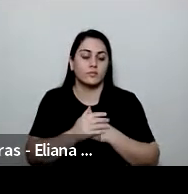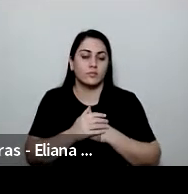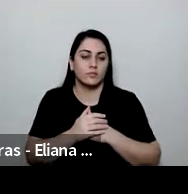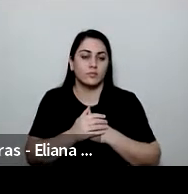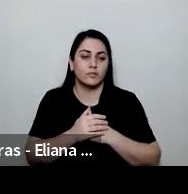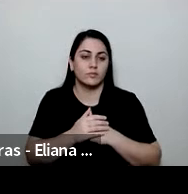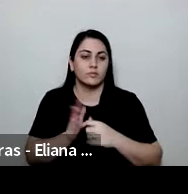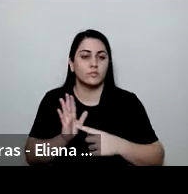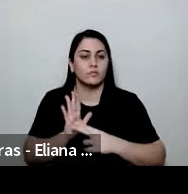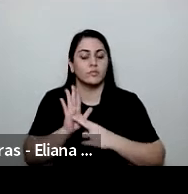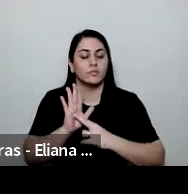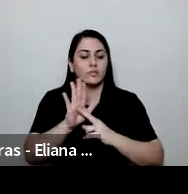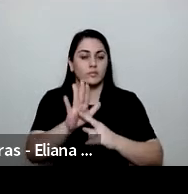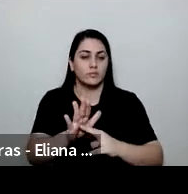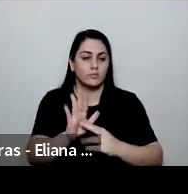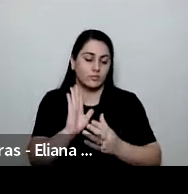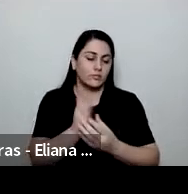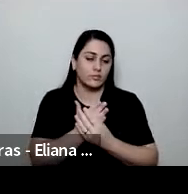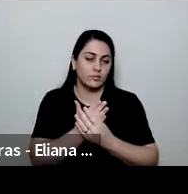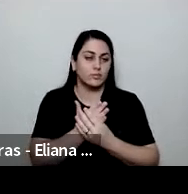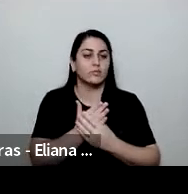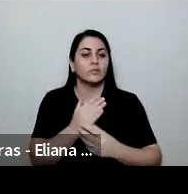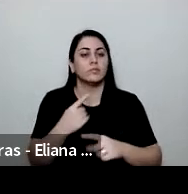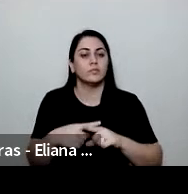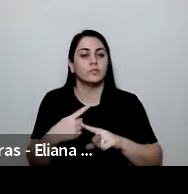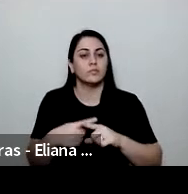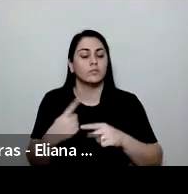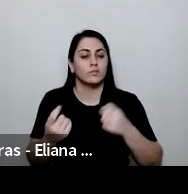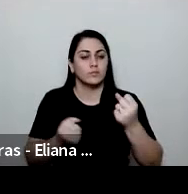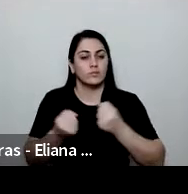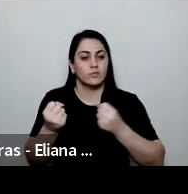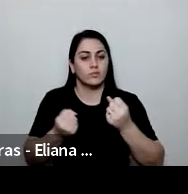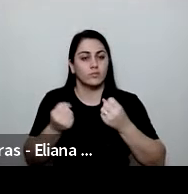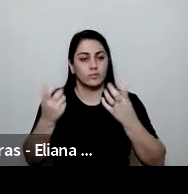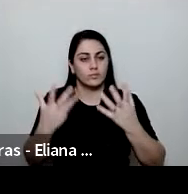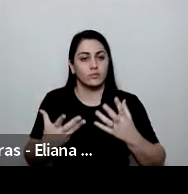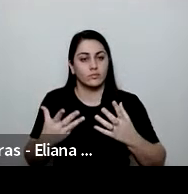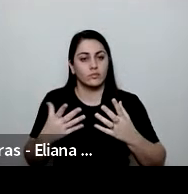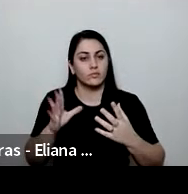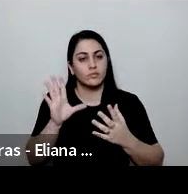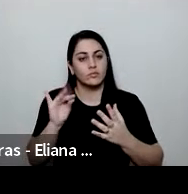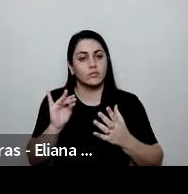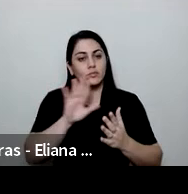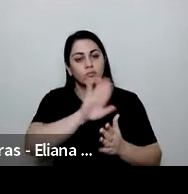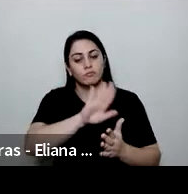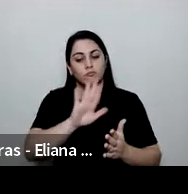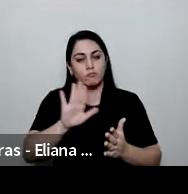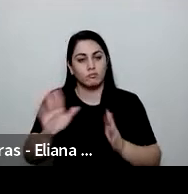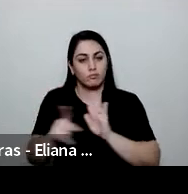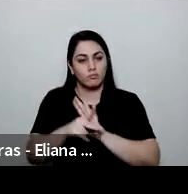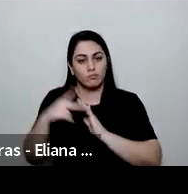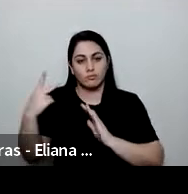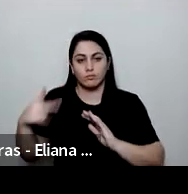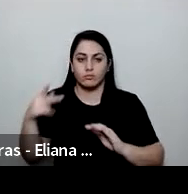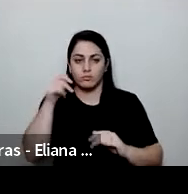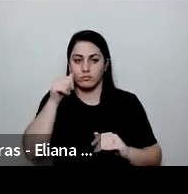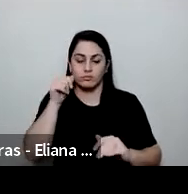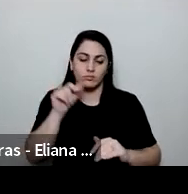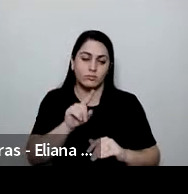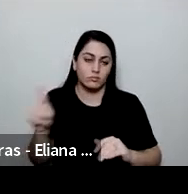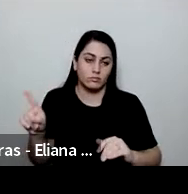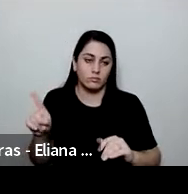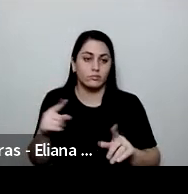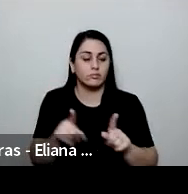passivo da representação uma vez que os automóveis descritos com adesivos fixados não lhe pertence seriam e